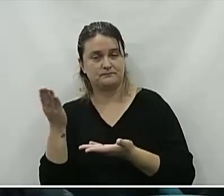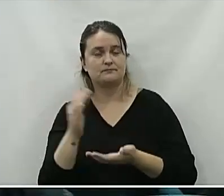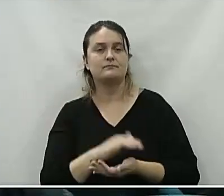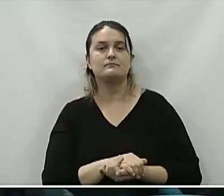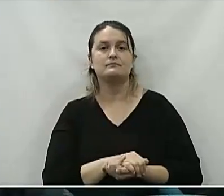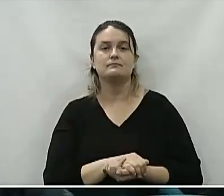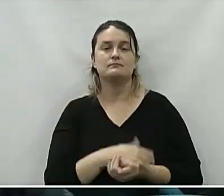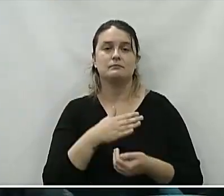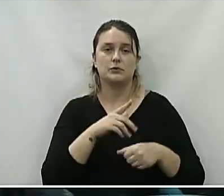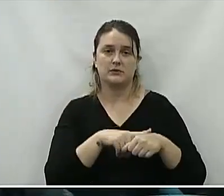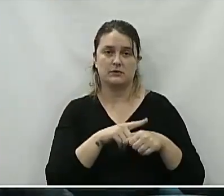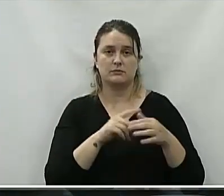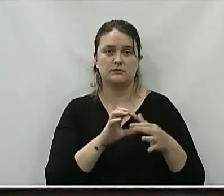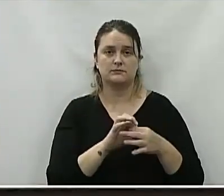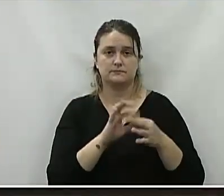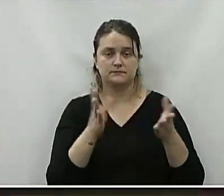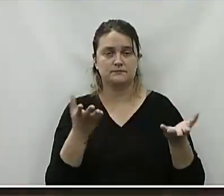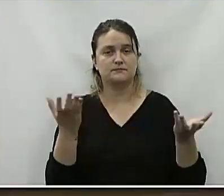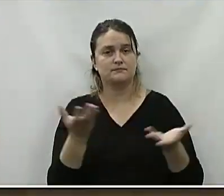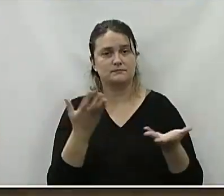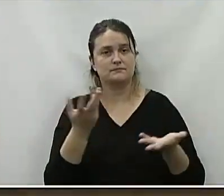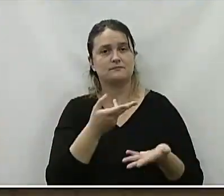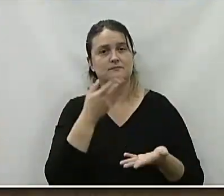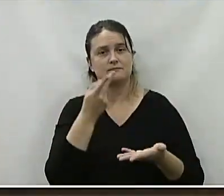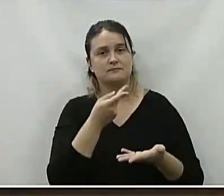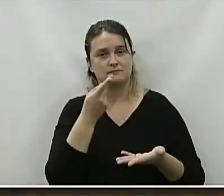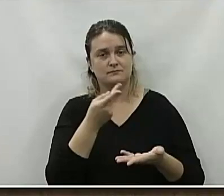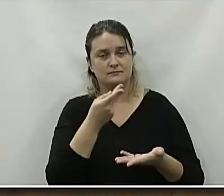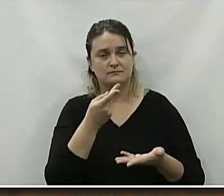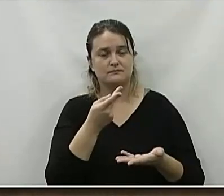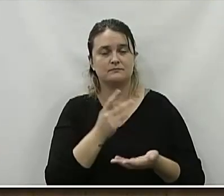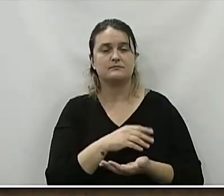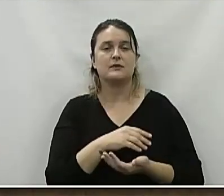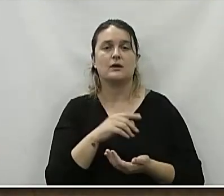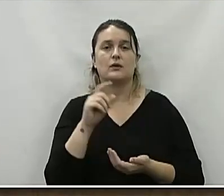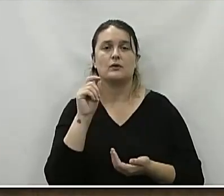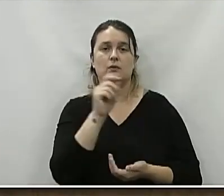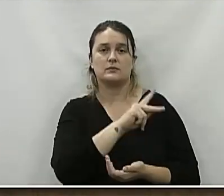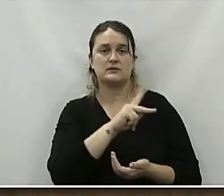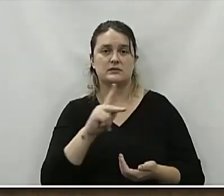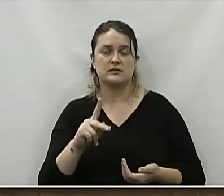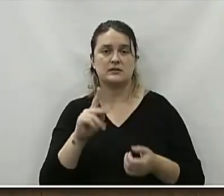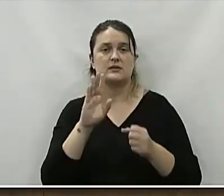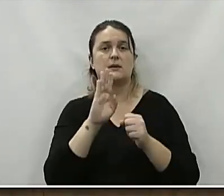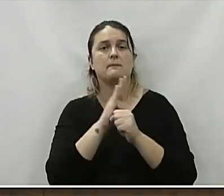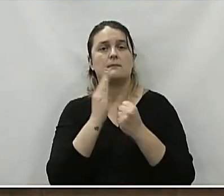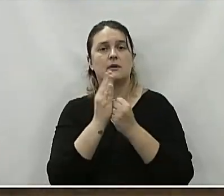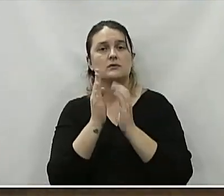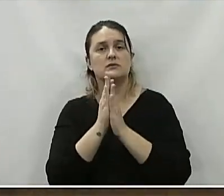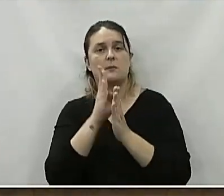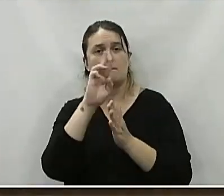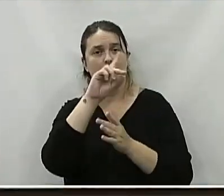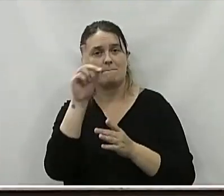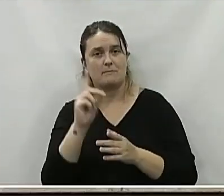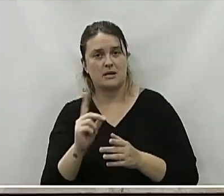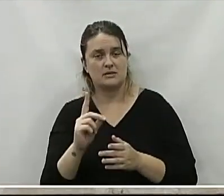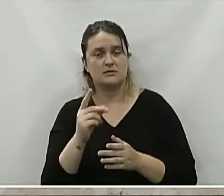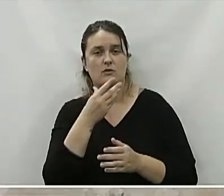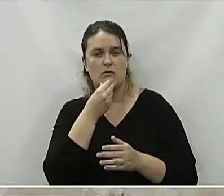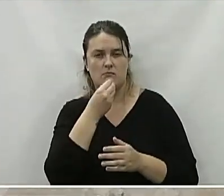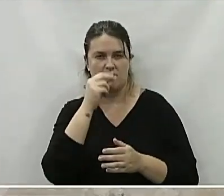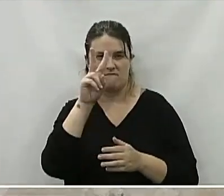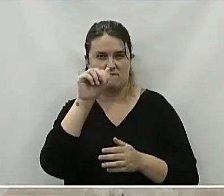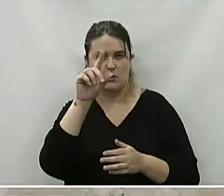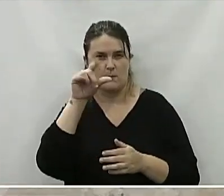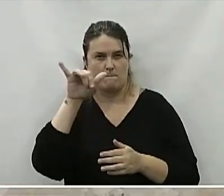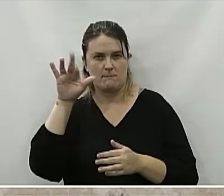A minha palavra livre de hoje, quero falar em relação à fala do presidente do bairro São Brás, o Valmir Gomes, ao qual